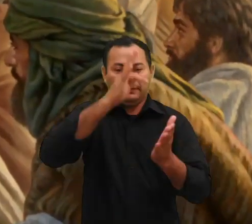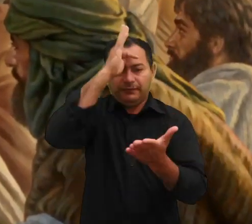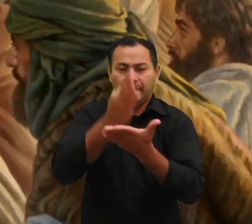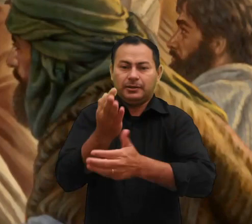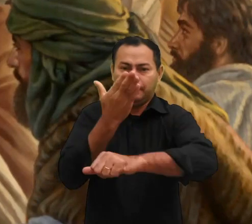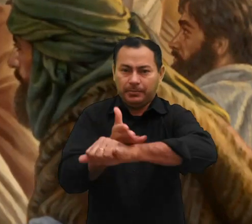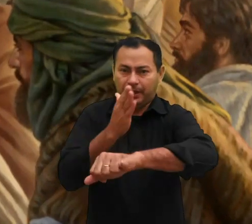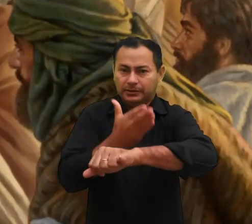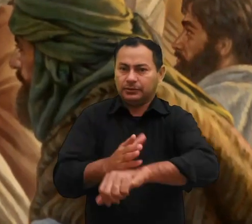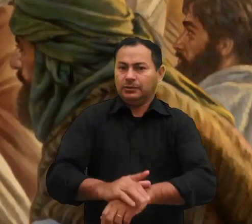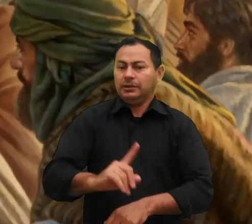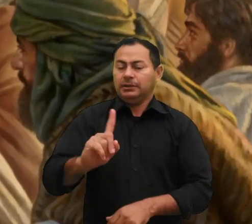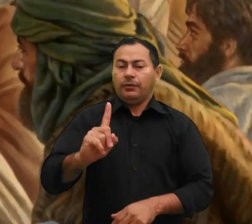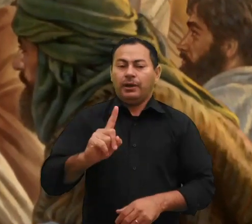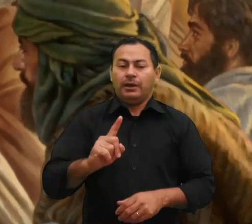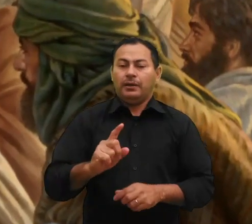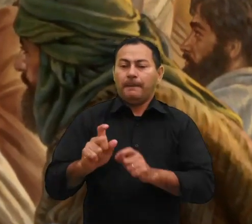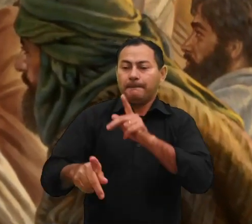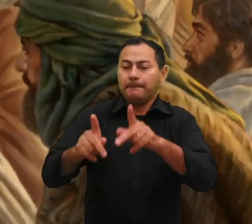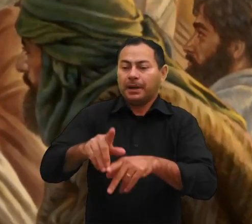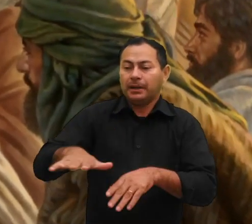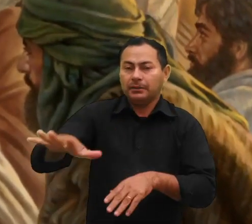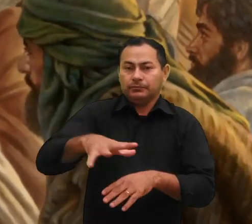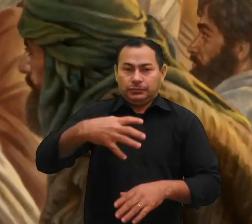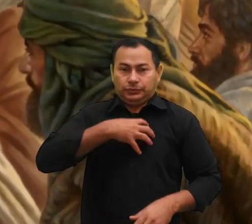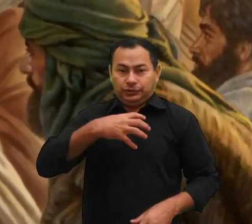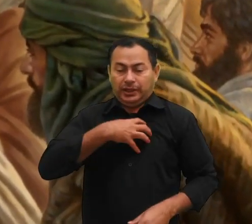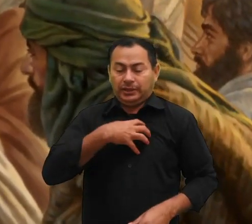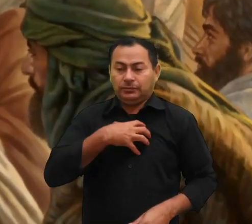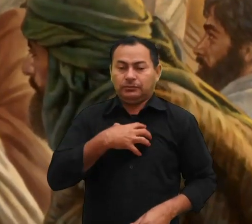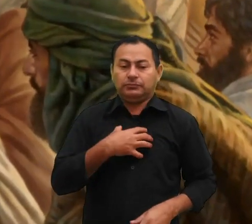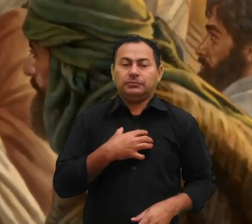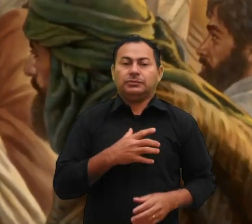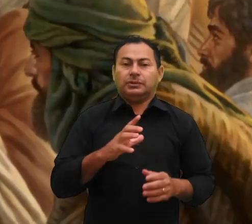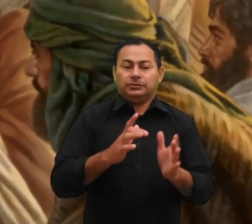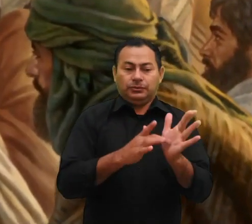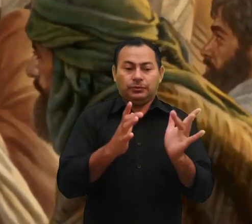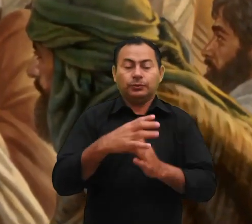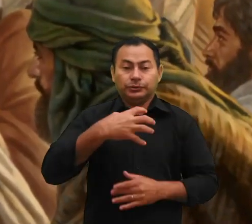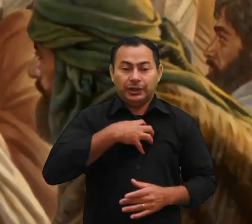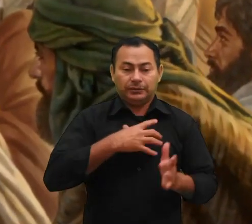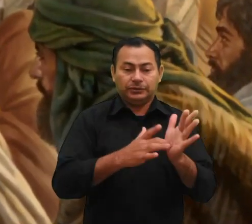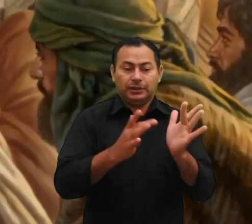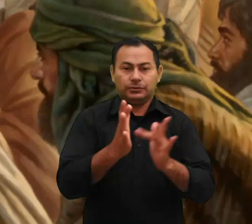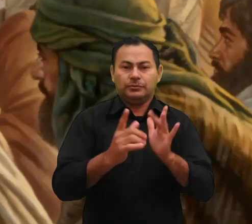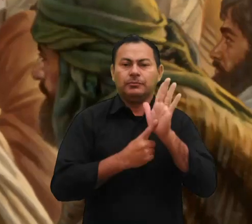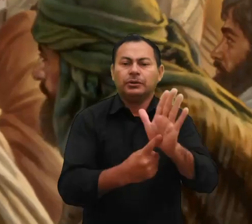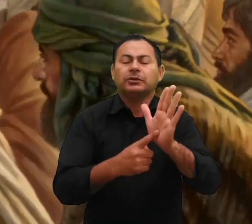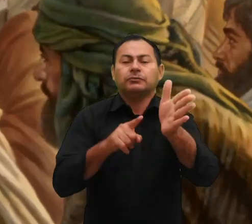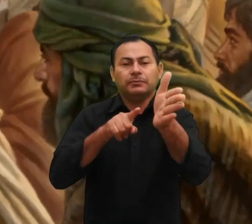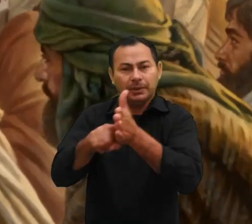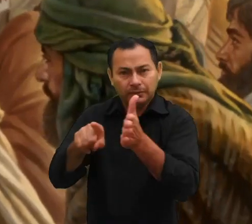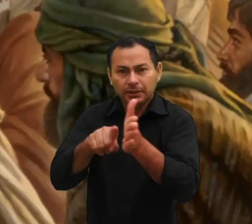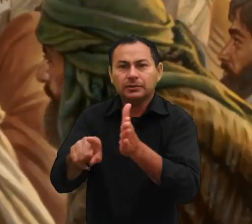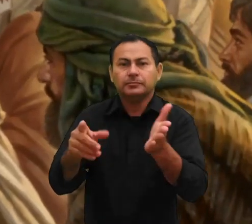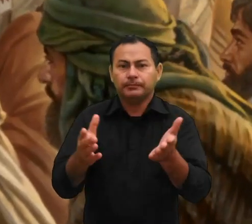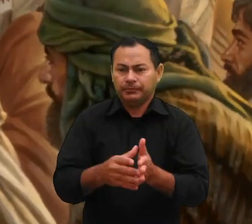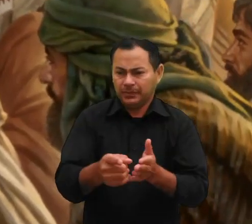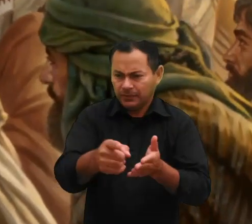de fé e prática, e que não era para eles. A maneira de Jesus mostrar isso foi